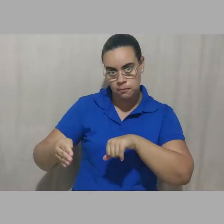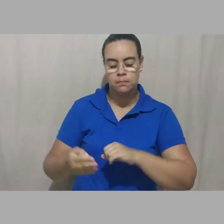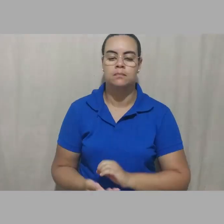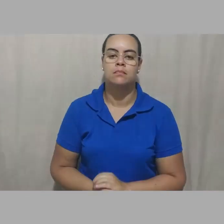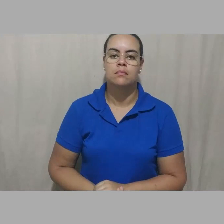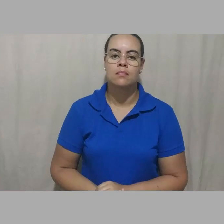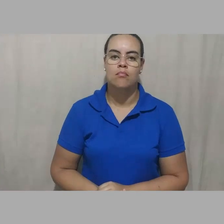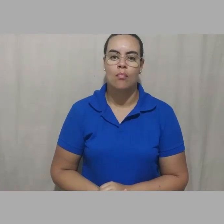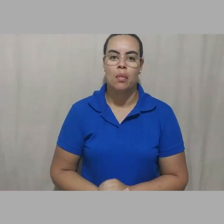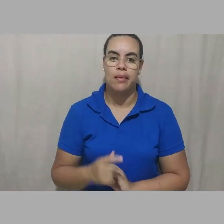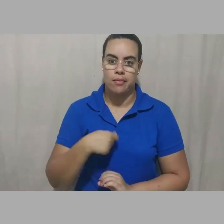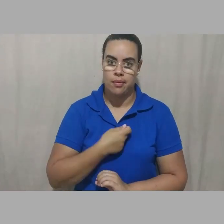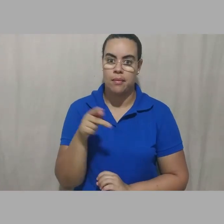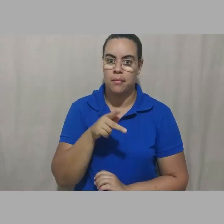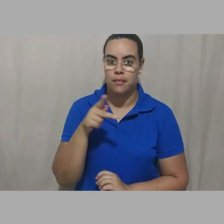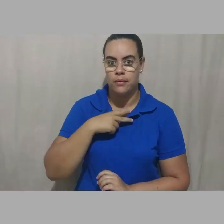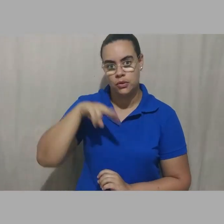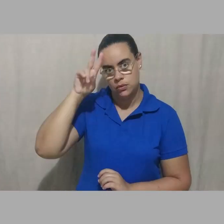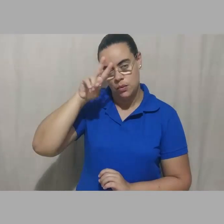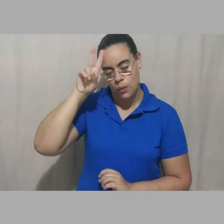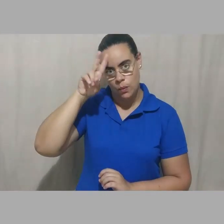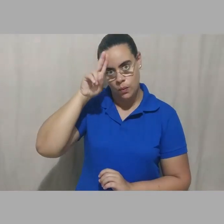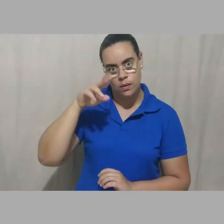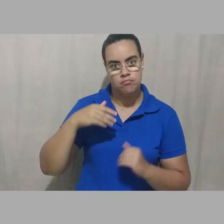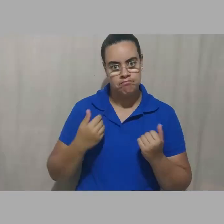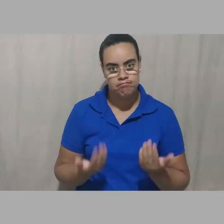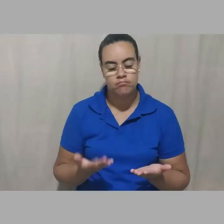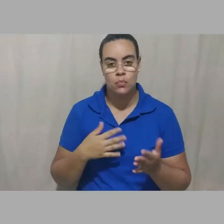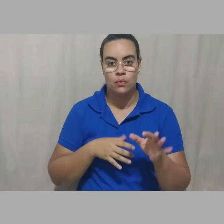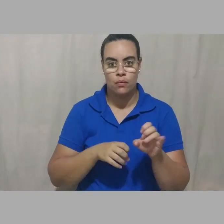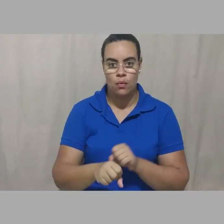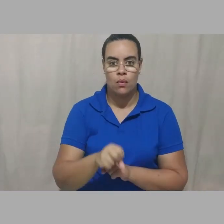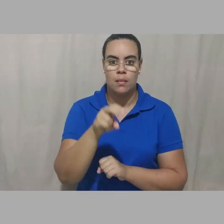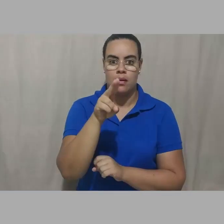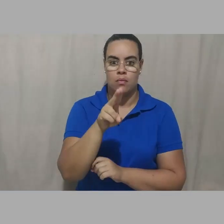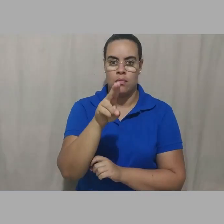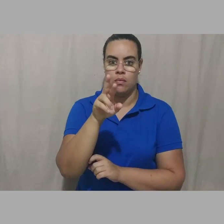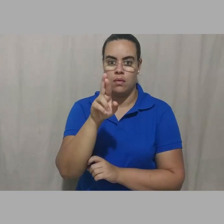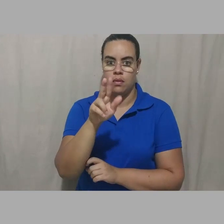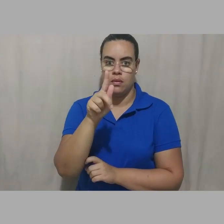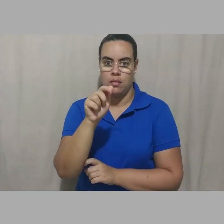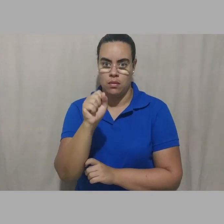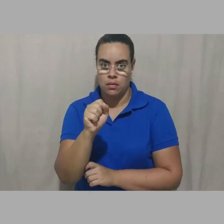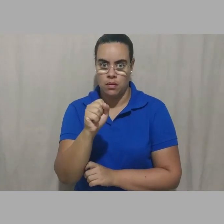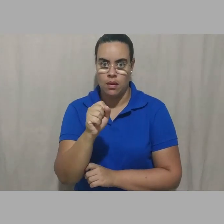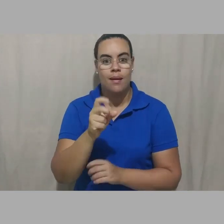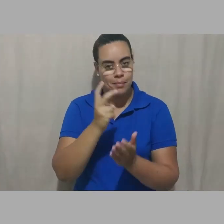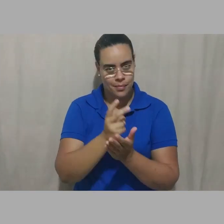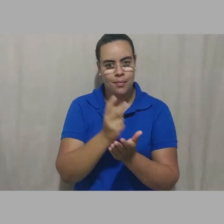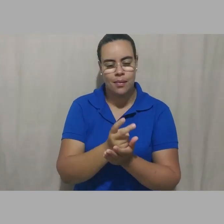uma cortina branca. Eu sou professor de História, me formei na URGS,